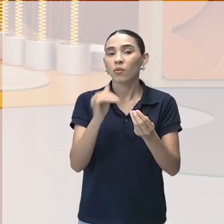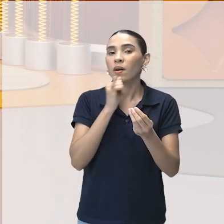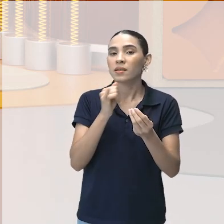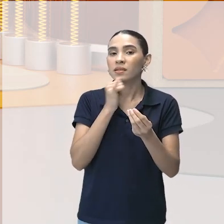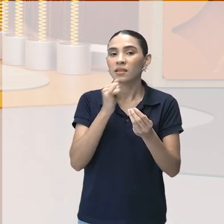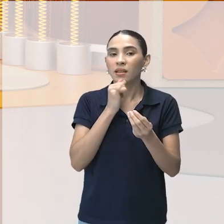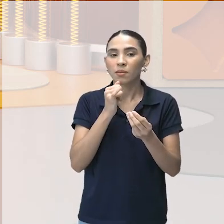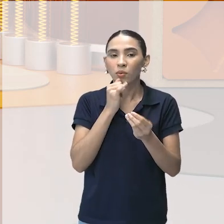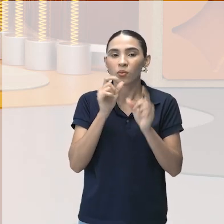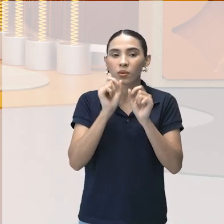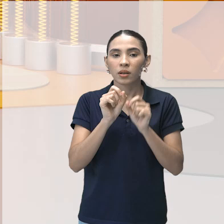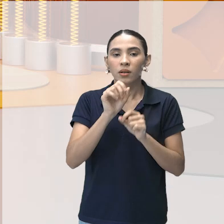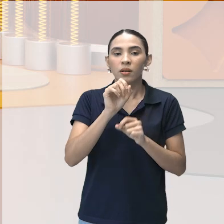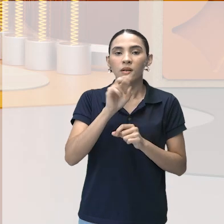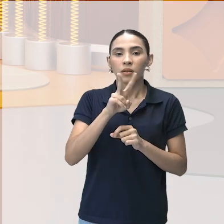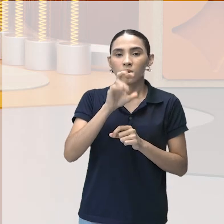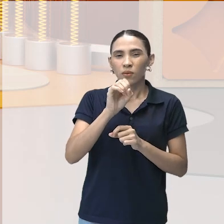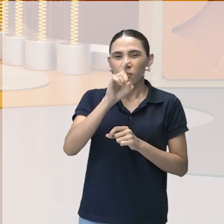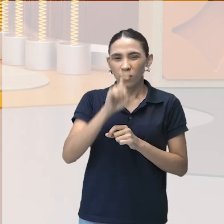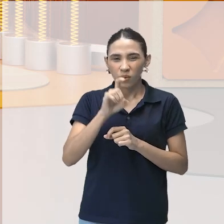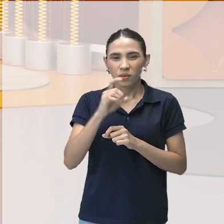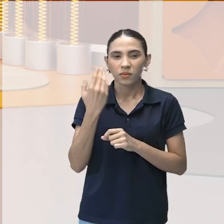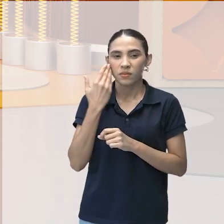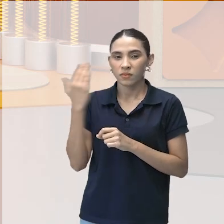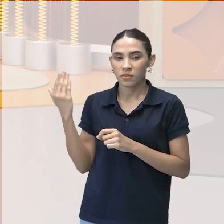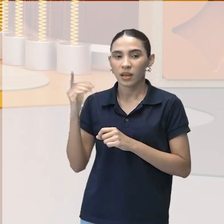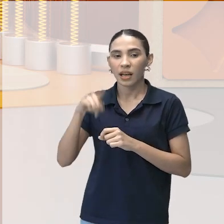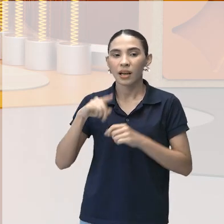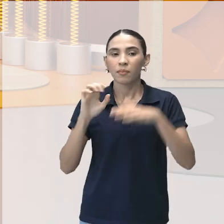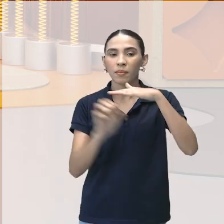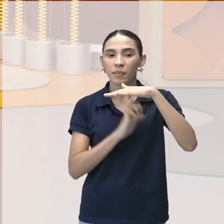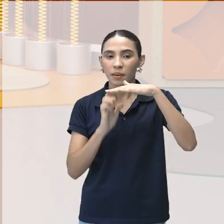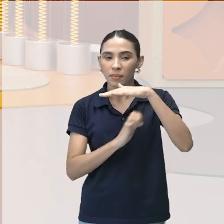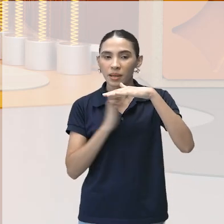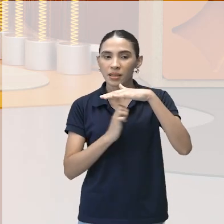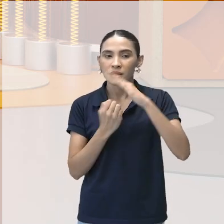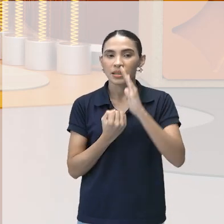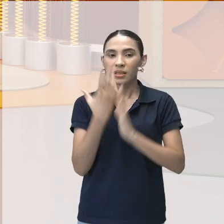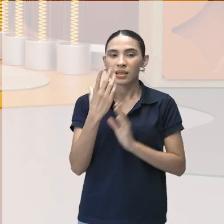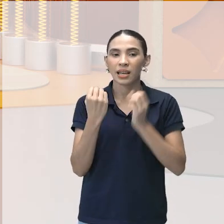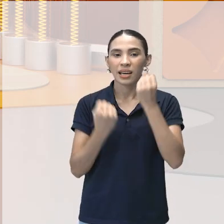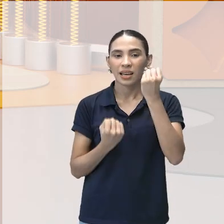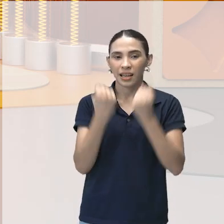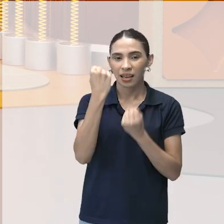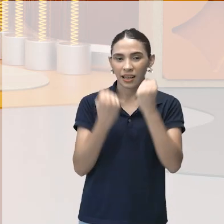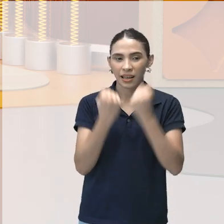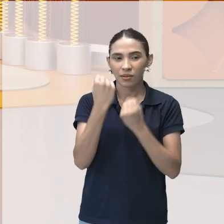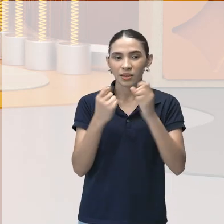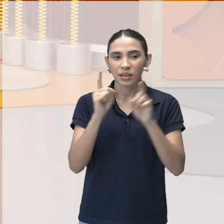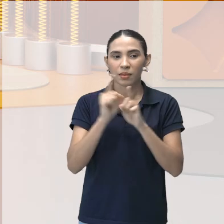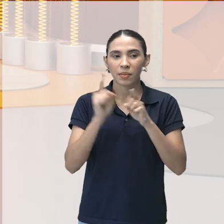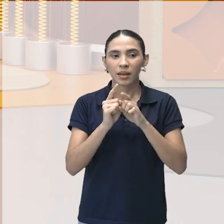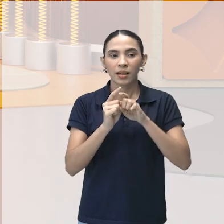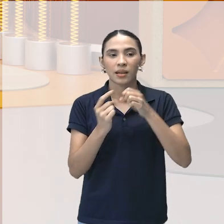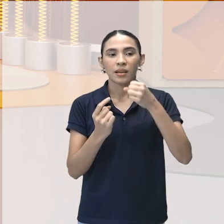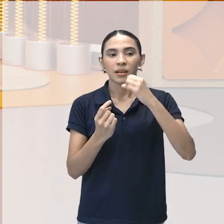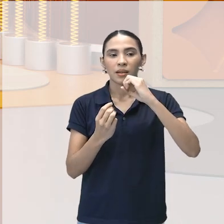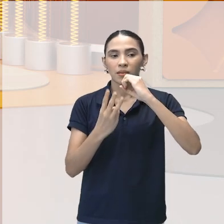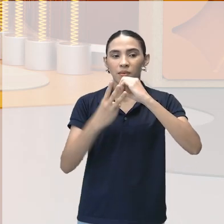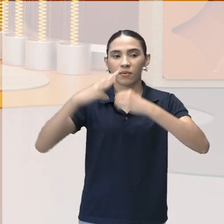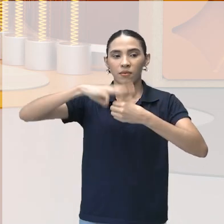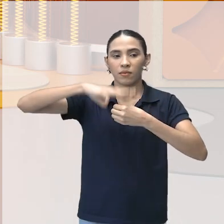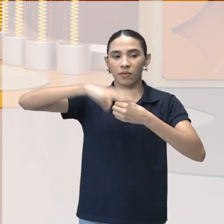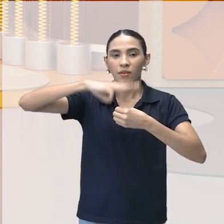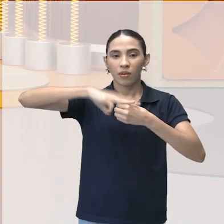da Volks, né? A Volks é uma empresa que fabrica carros, né? Uma transnacional que fabrica carros. Sua